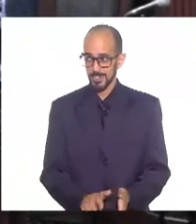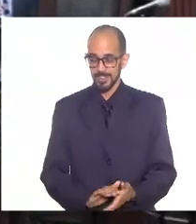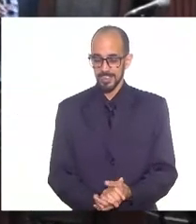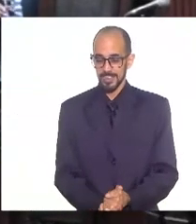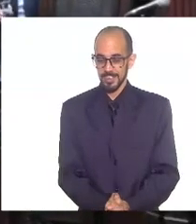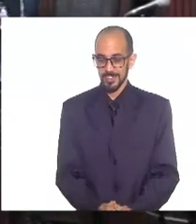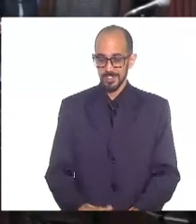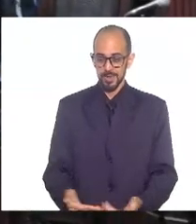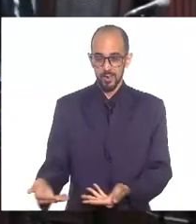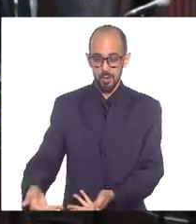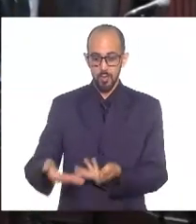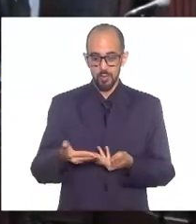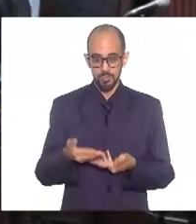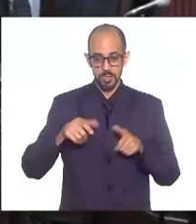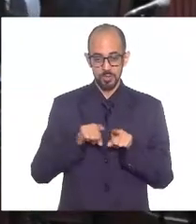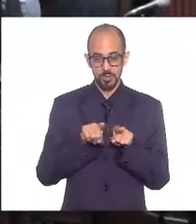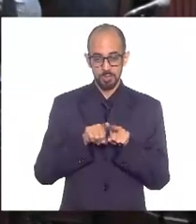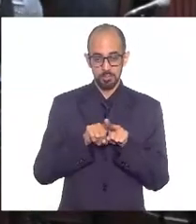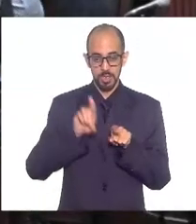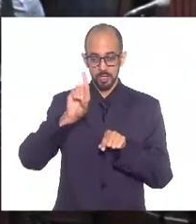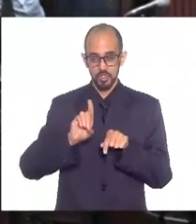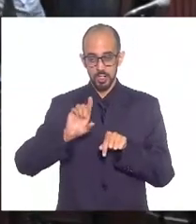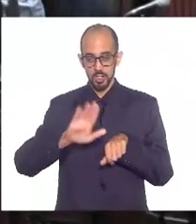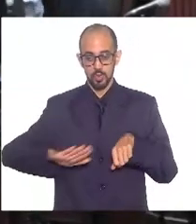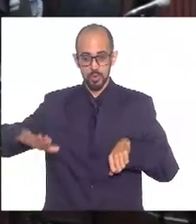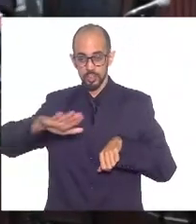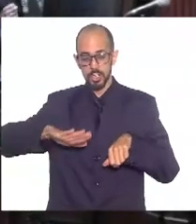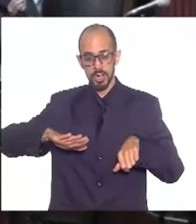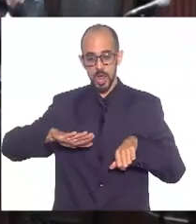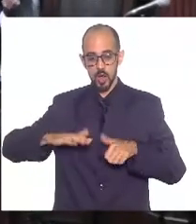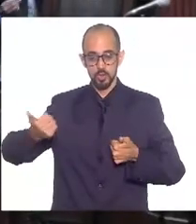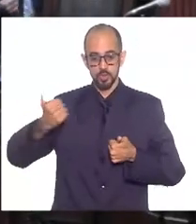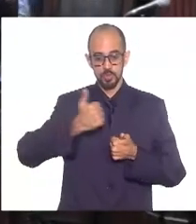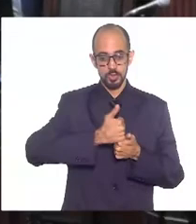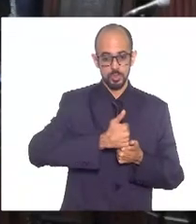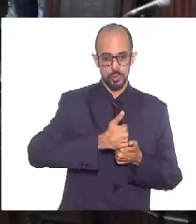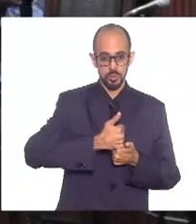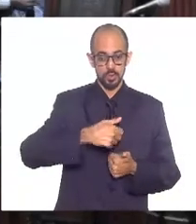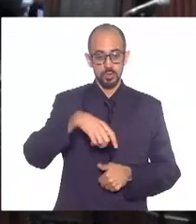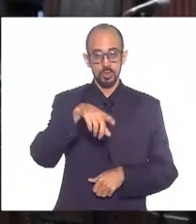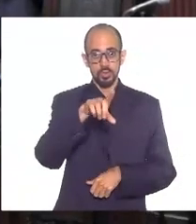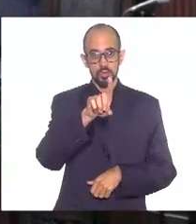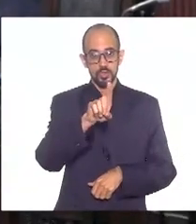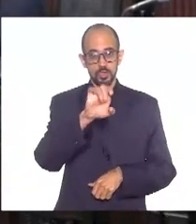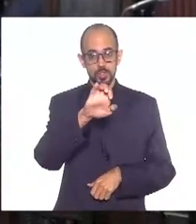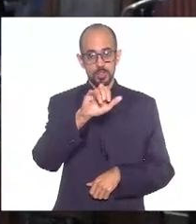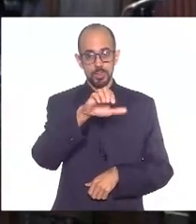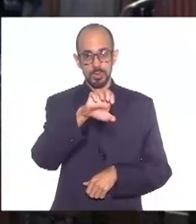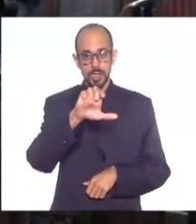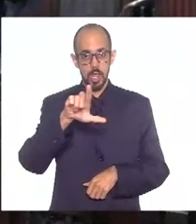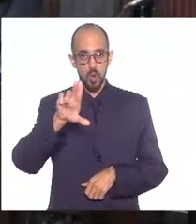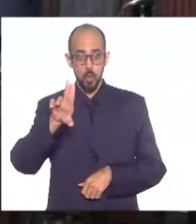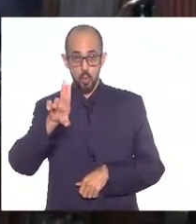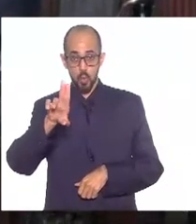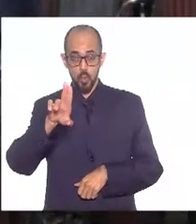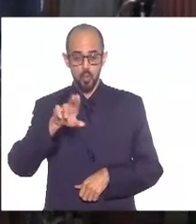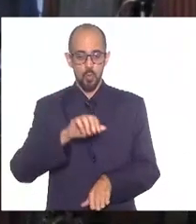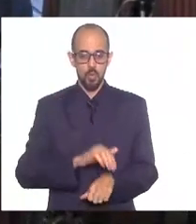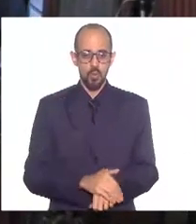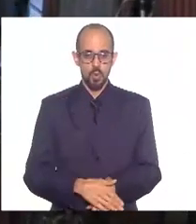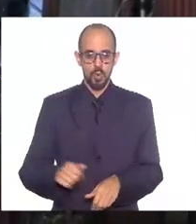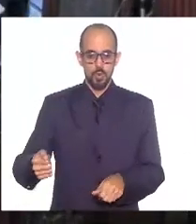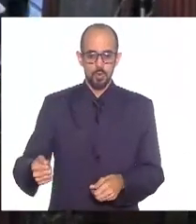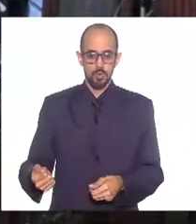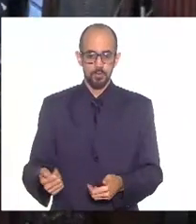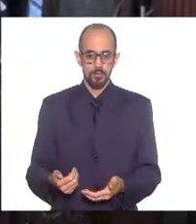Convido também o diretor-geral, substituto da ANP, Dirceu Amorelli, para fazer parte, por favor, aqui da nossa mesa.